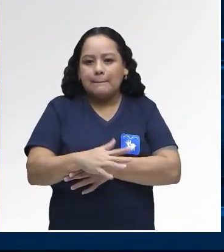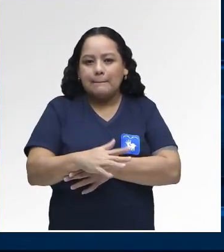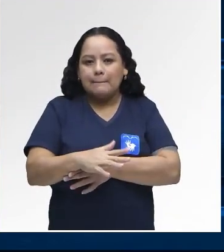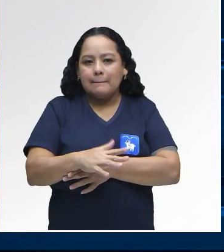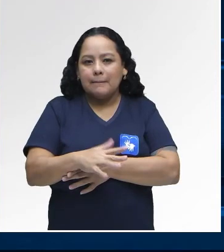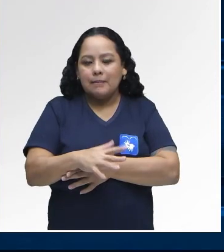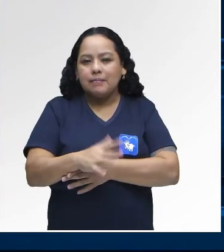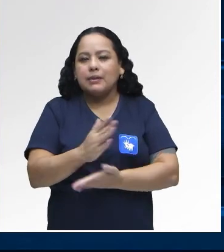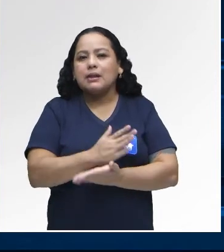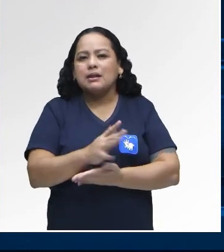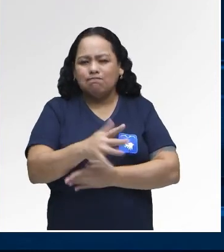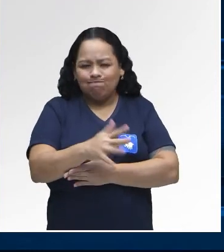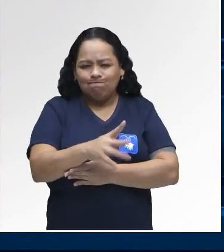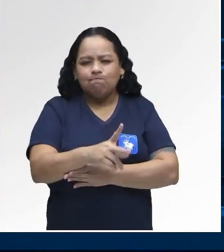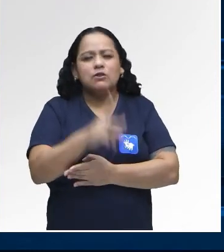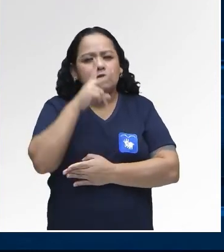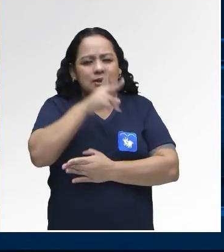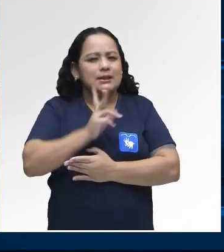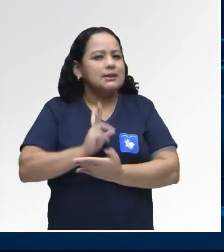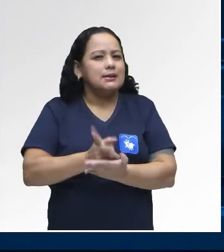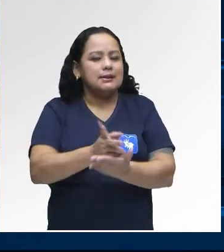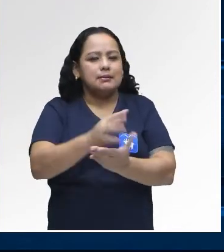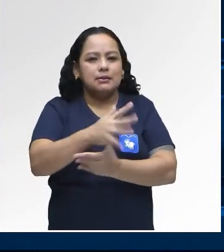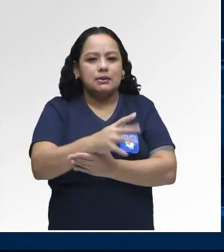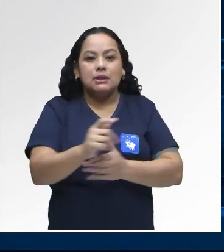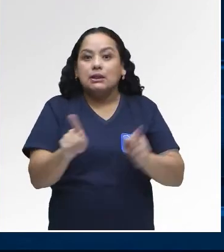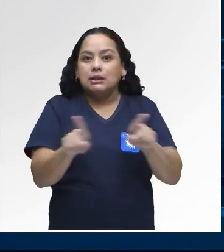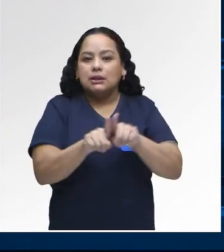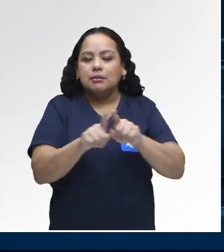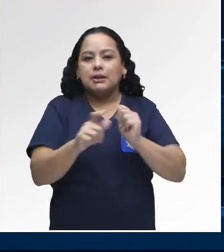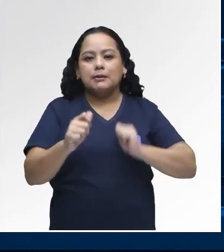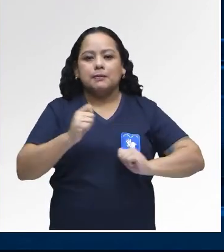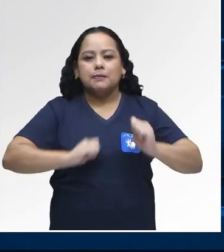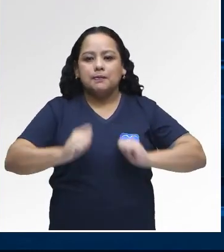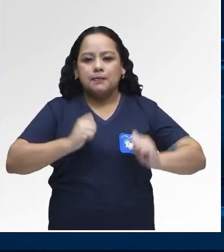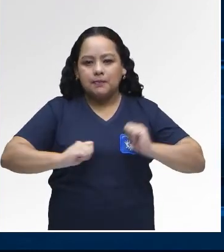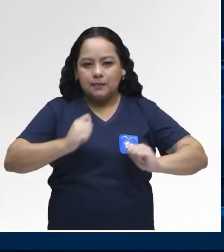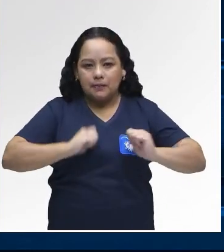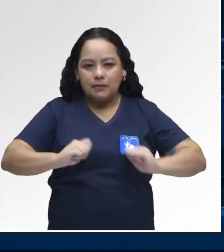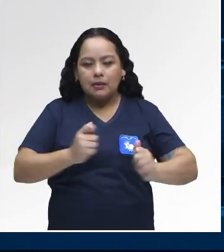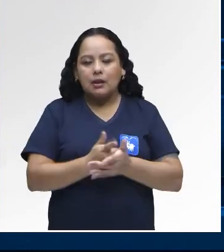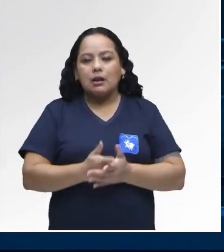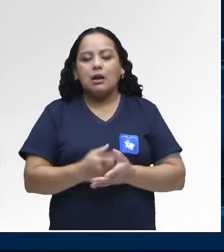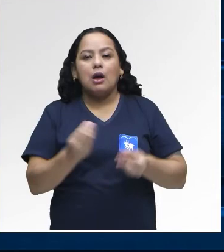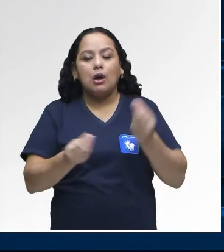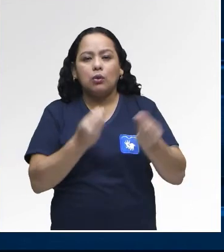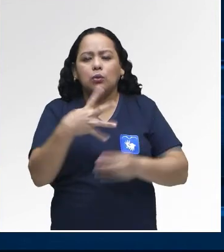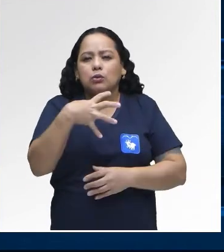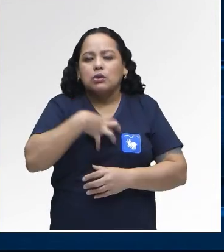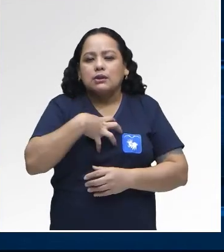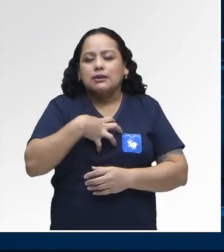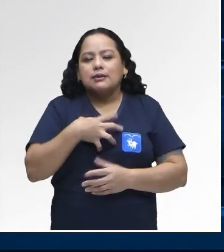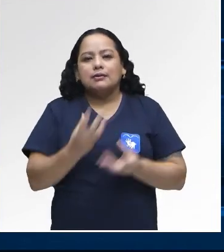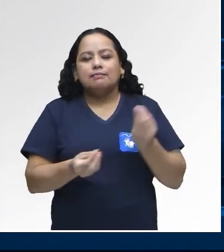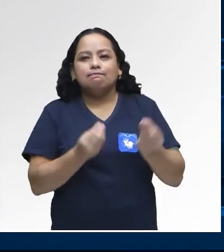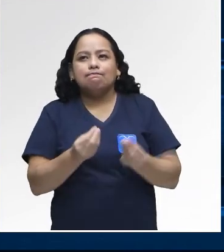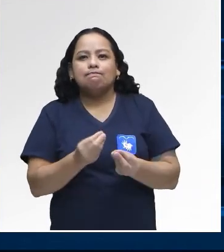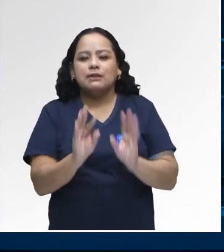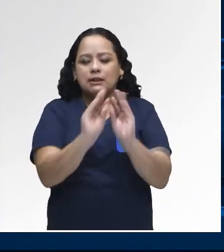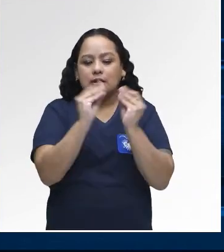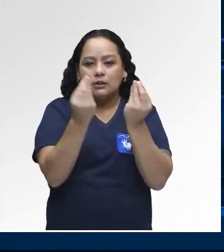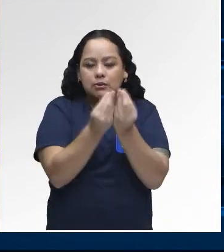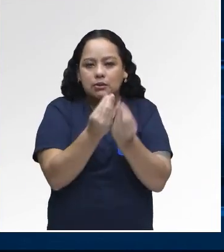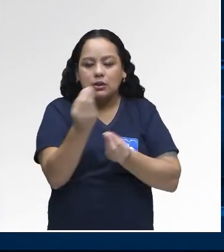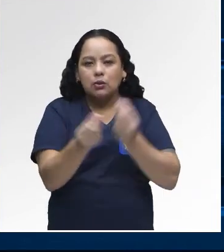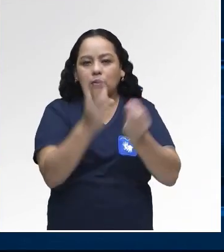tremer bastante, né? E ansiedade, quando a pessoa está sob o efeito da droga, né? Então, assim, ela